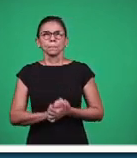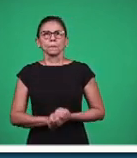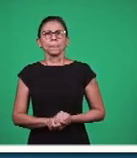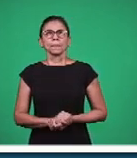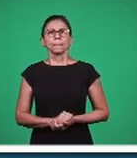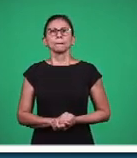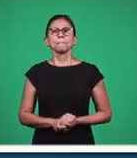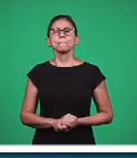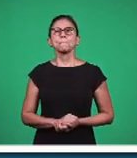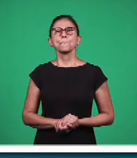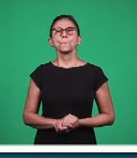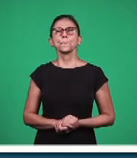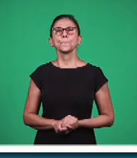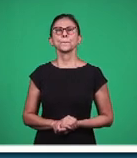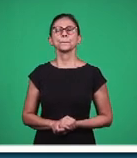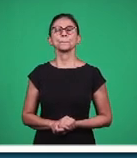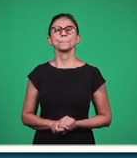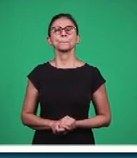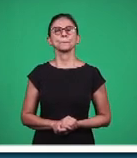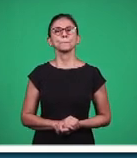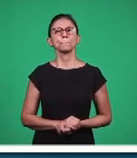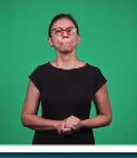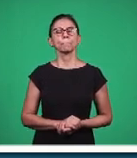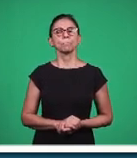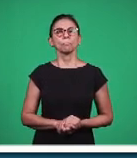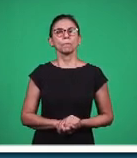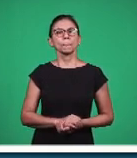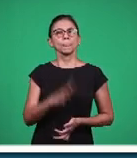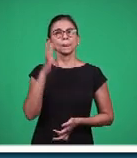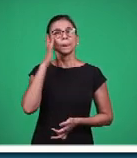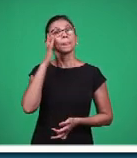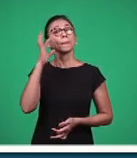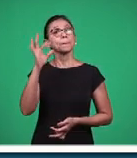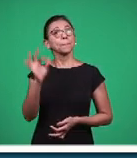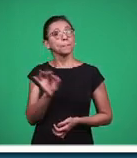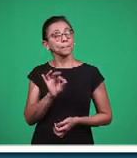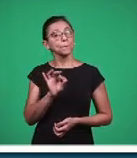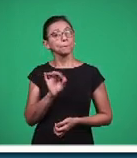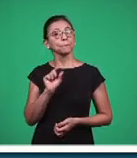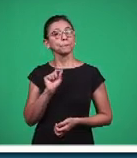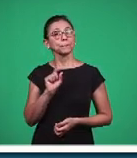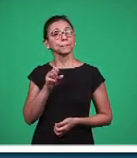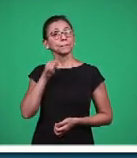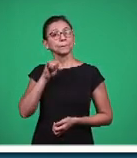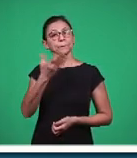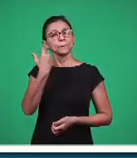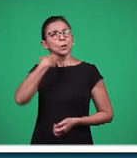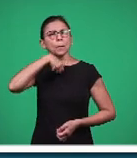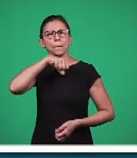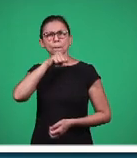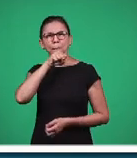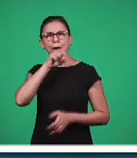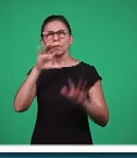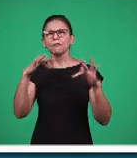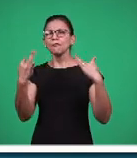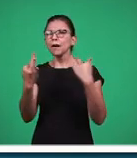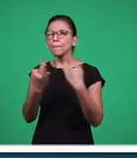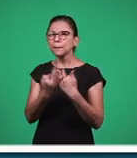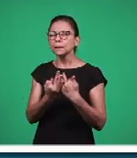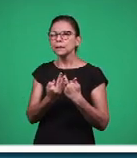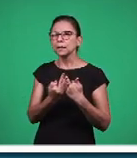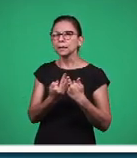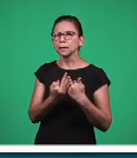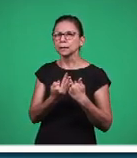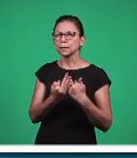até 39, né? Vamos lá, então. Sabei, porém, isto, que se o pai de família soubesse a que